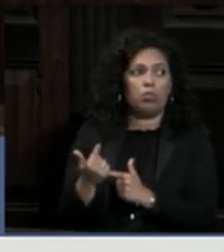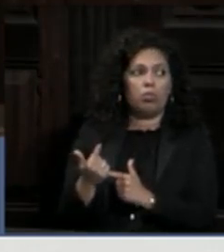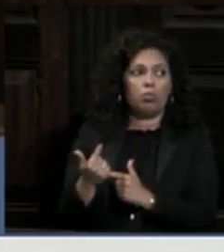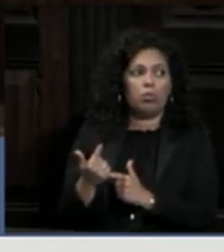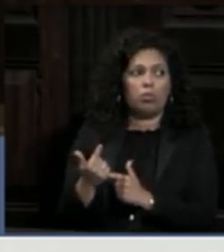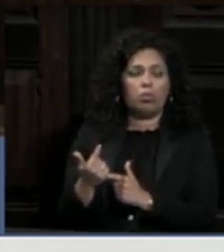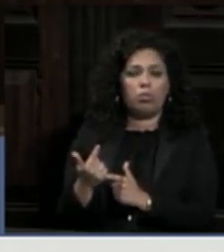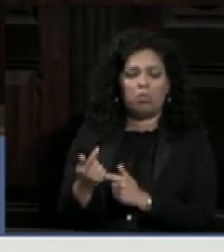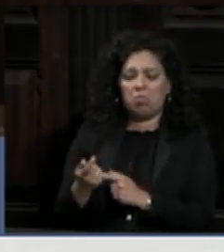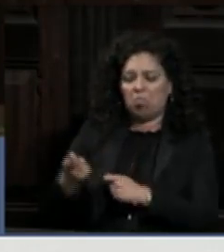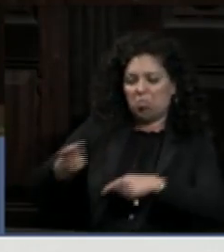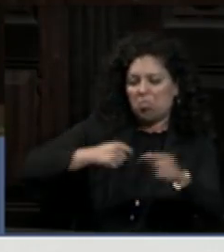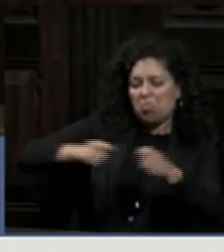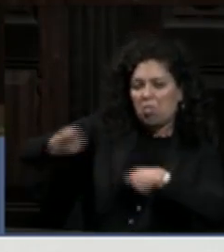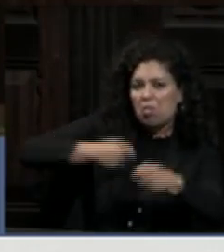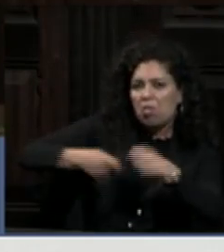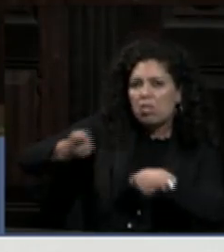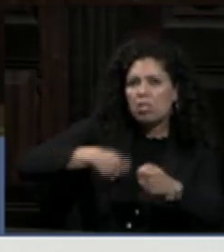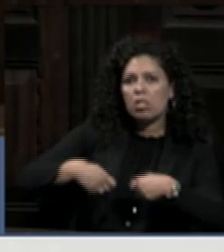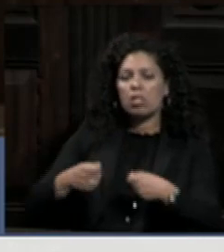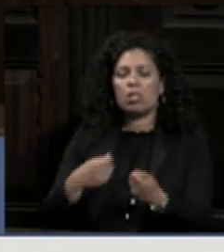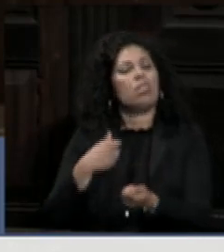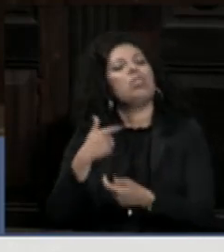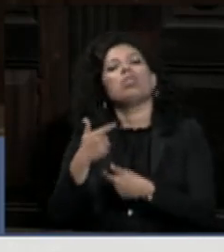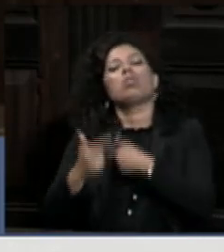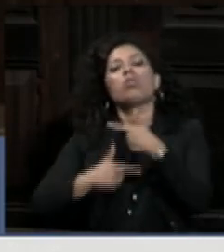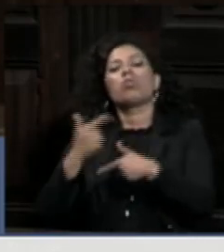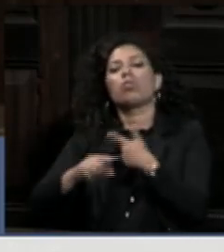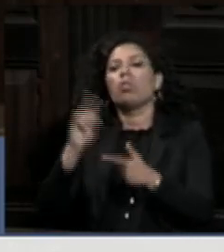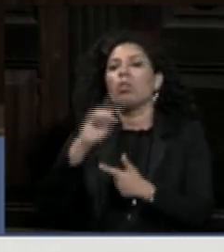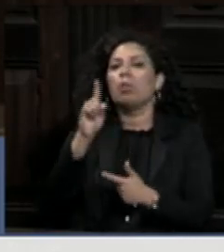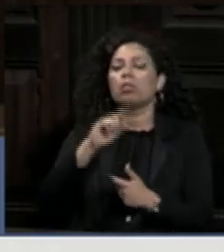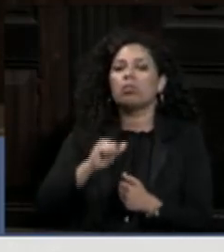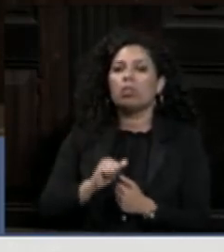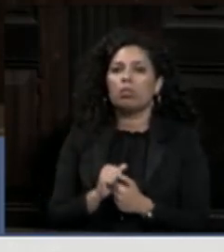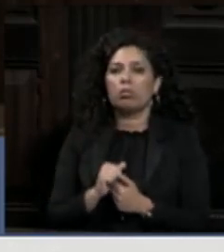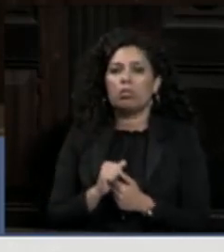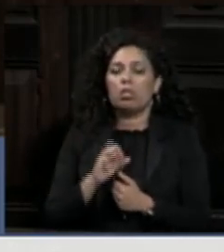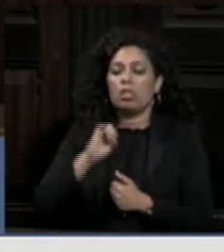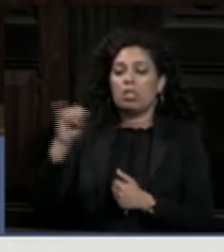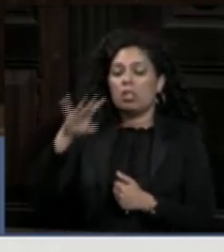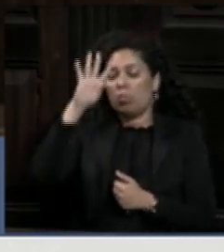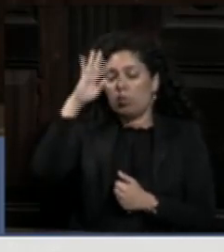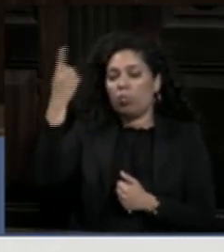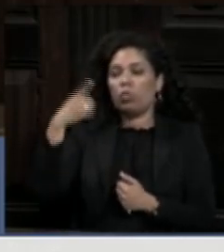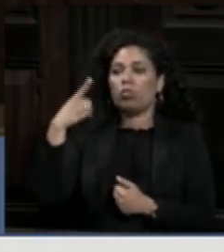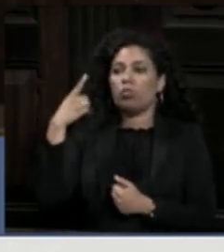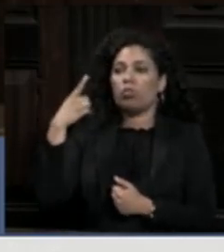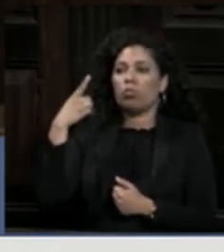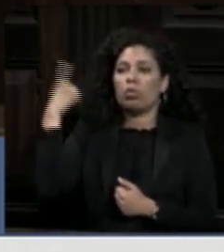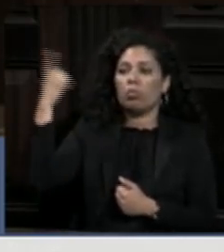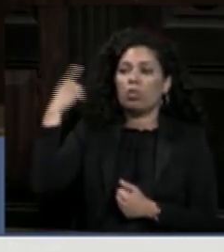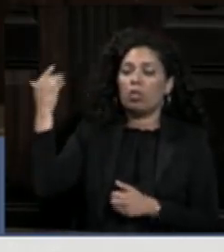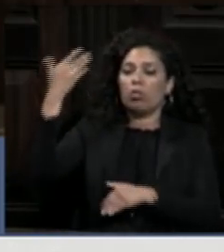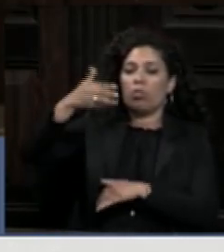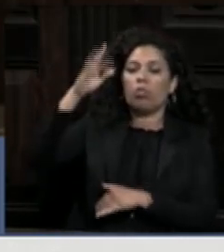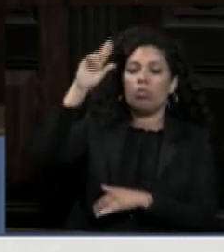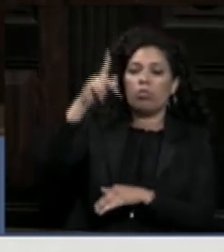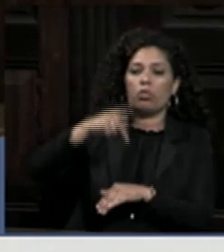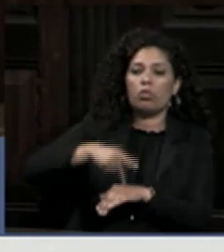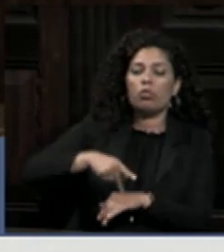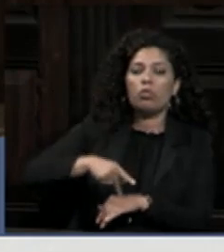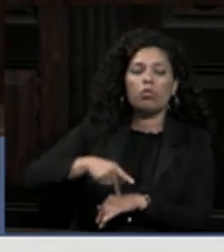negociação para poder trabalhar se algum candidato foi no rio das pedras e ouviu não aqui o tio carlos